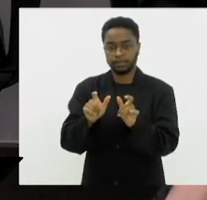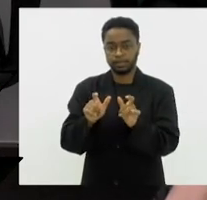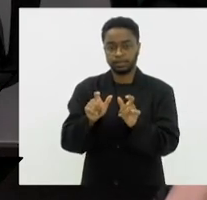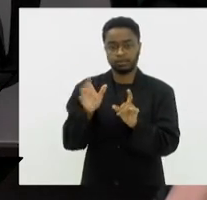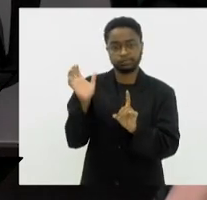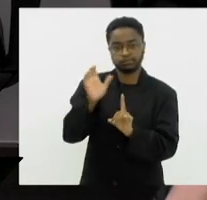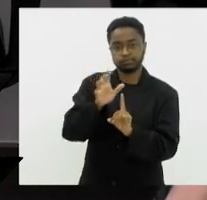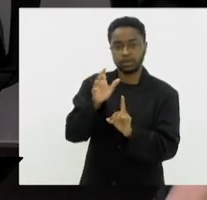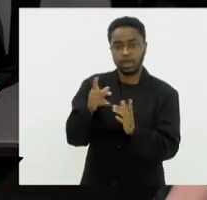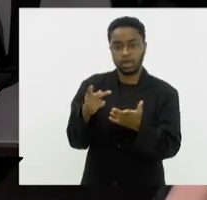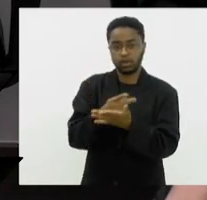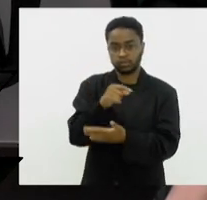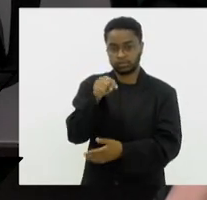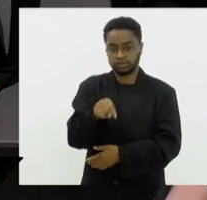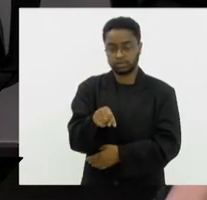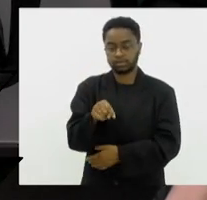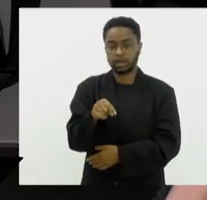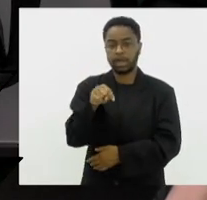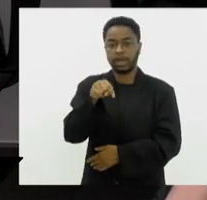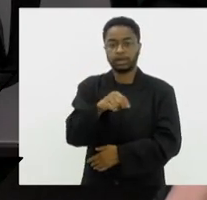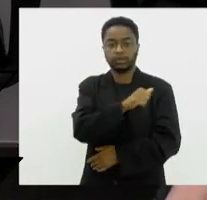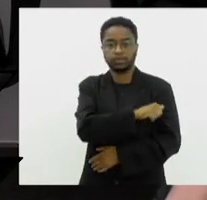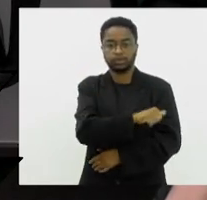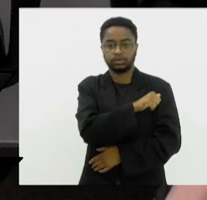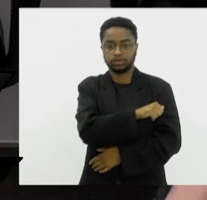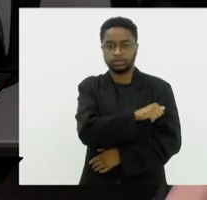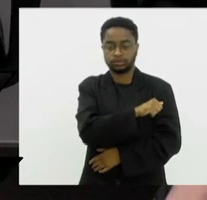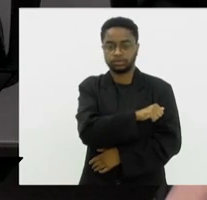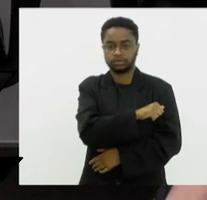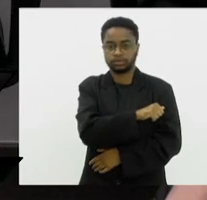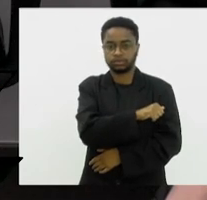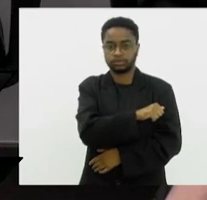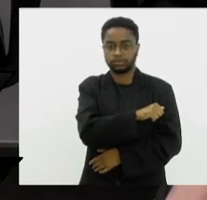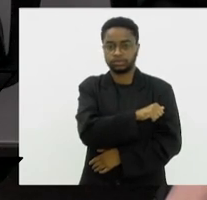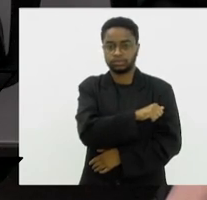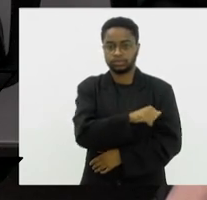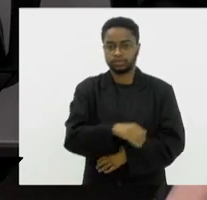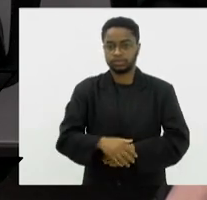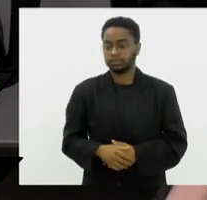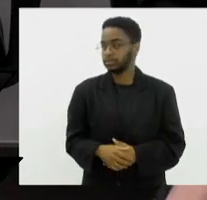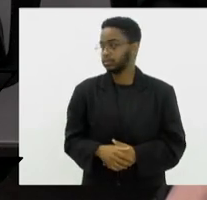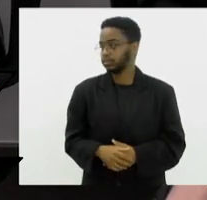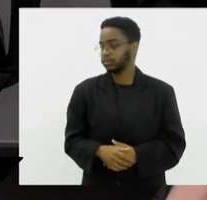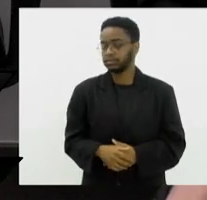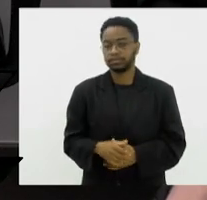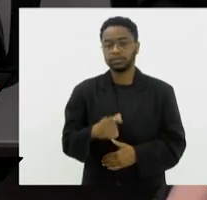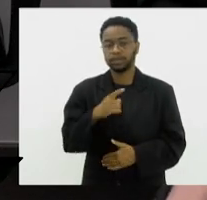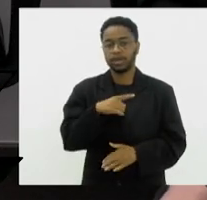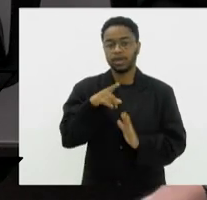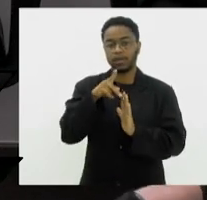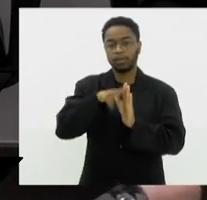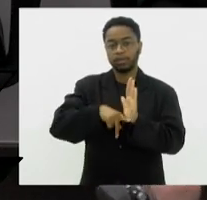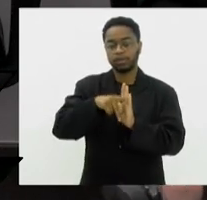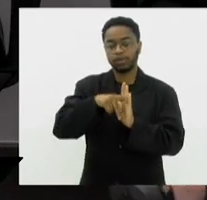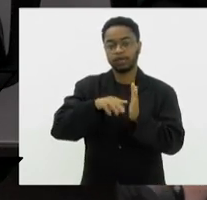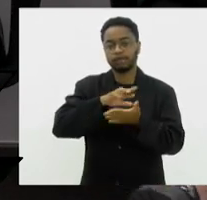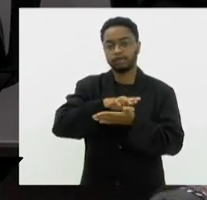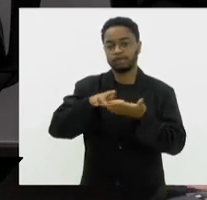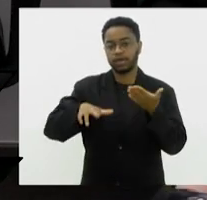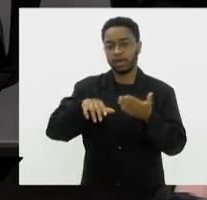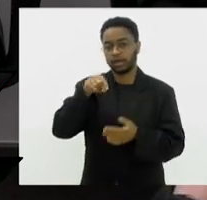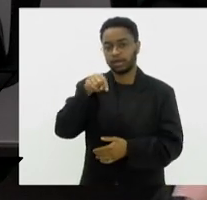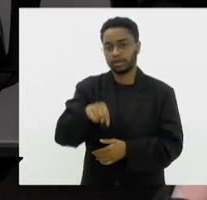Verdade. Aqui que eu digo, no nosso estado do Rio de Janeiro. E tem muitos projetos que tramitam aqui